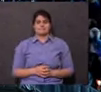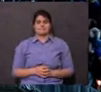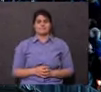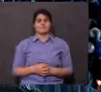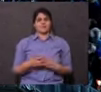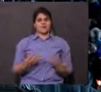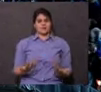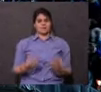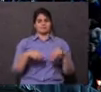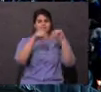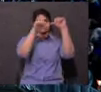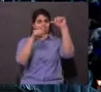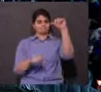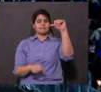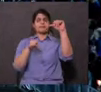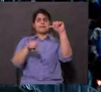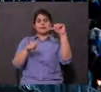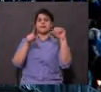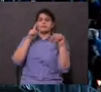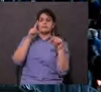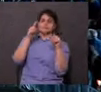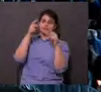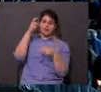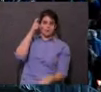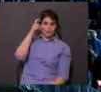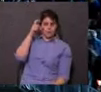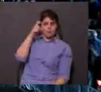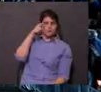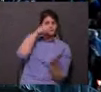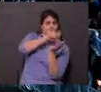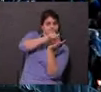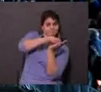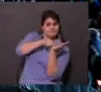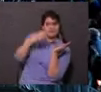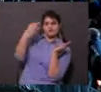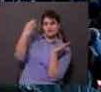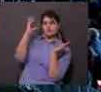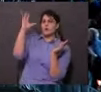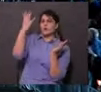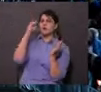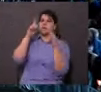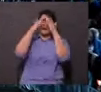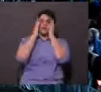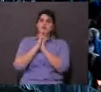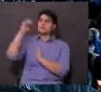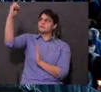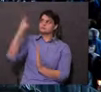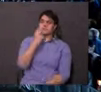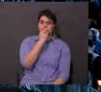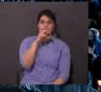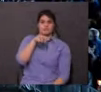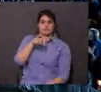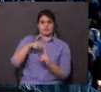Escutamos agora o que nos diz a irmã Lúcia nas suas memórias acerca da aparição de 13 de junho